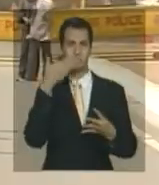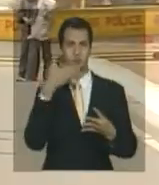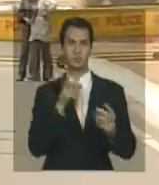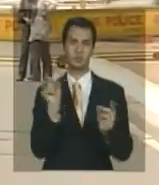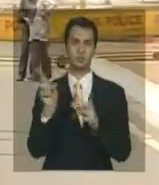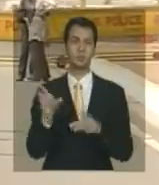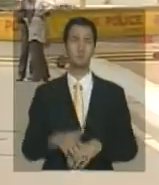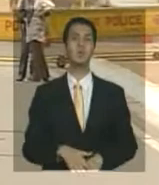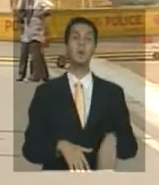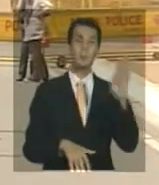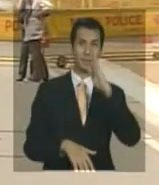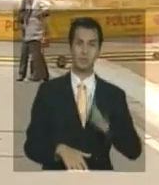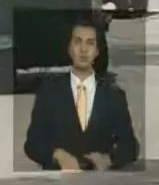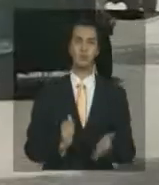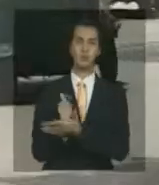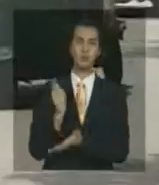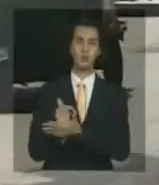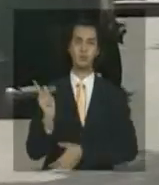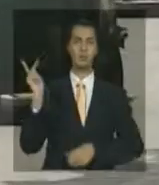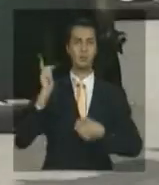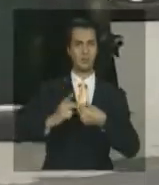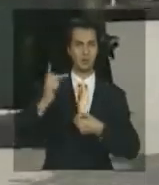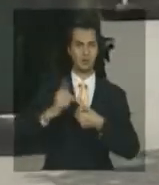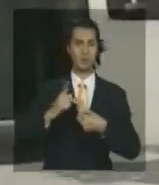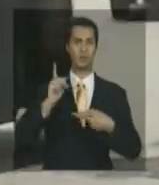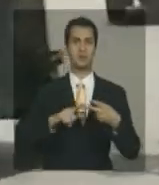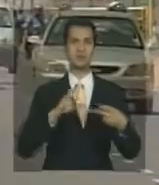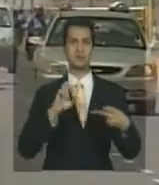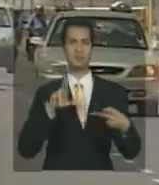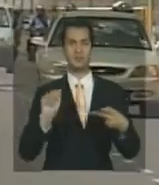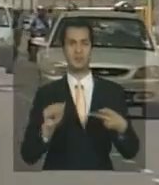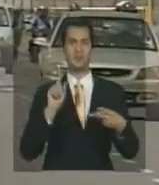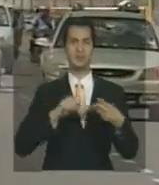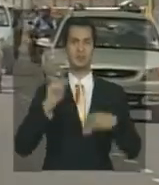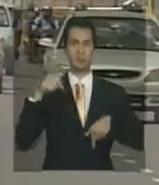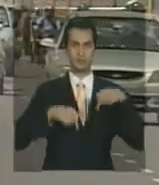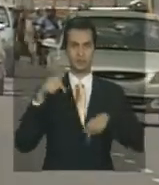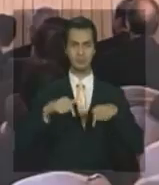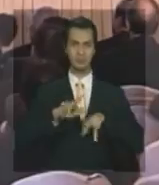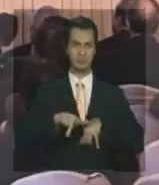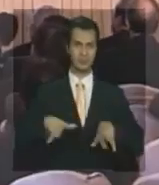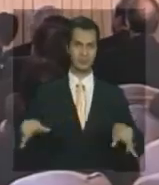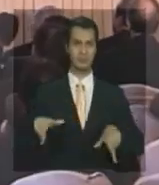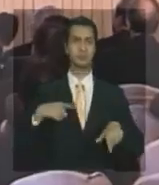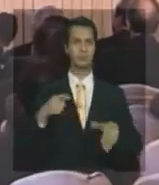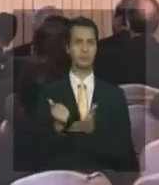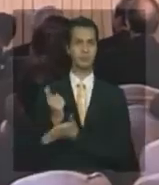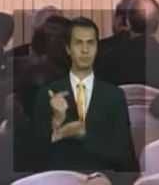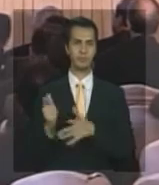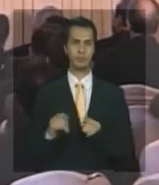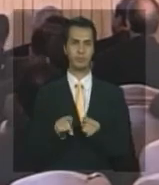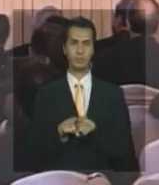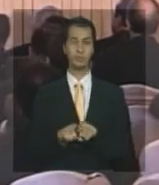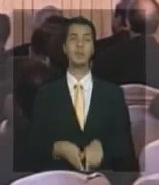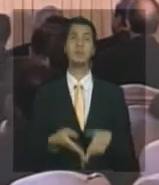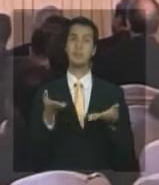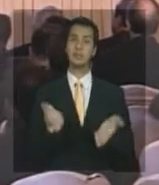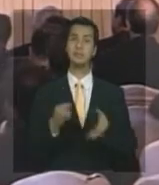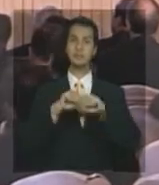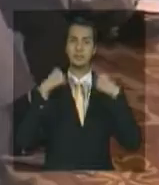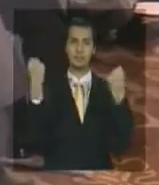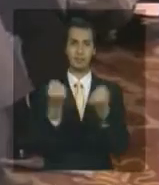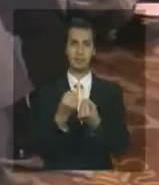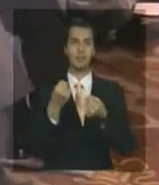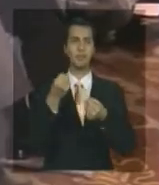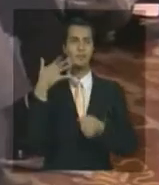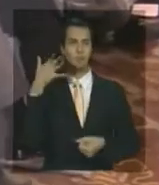dos indianos óleo derivado de petróleo, ceras minerais e produtos químicos orgânicos. Neste seminário realizado em Nova Delhi, a